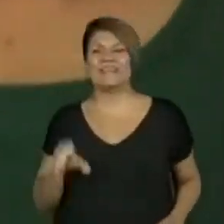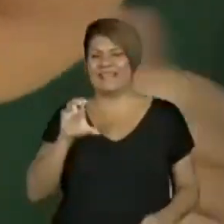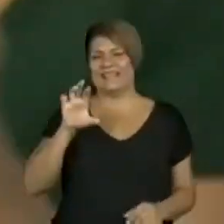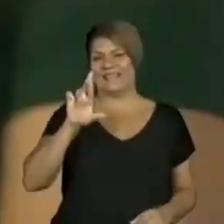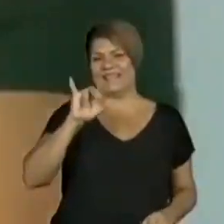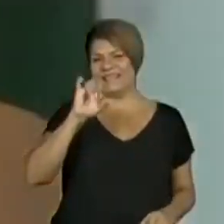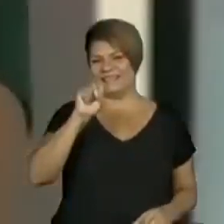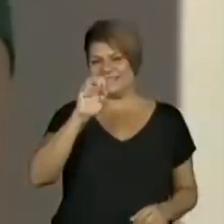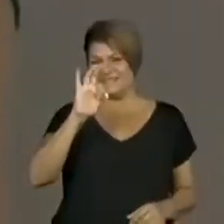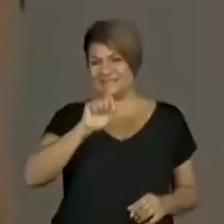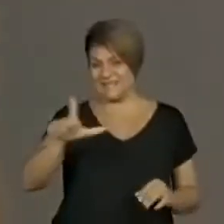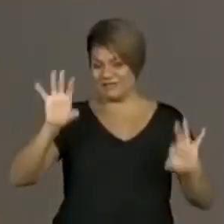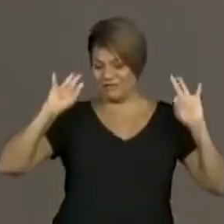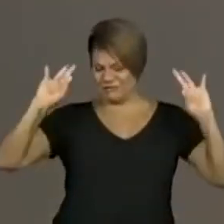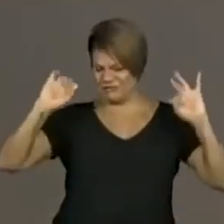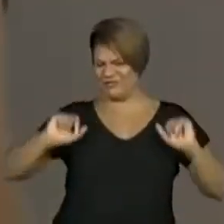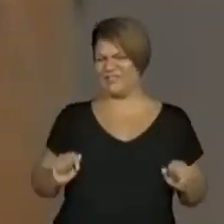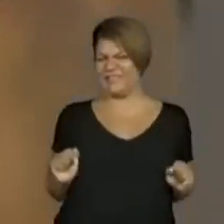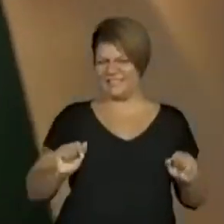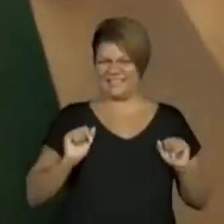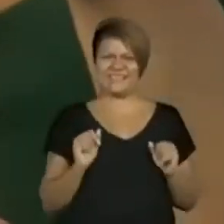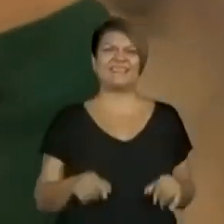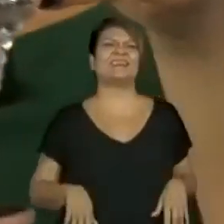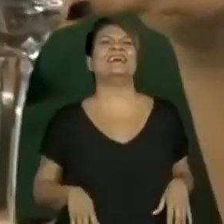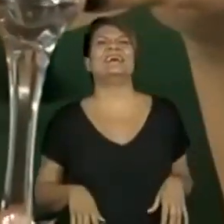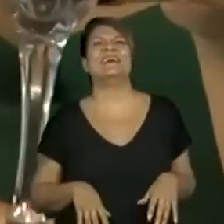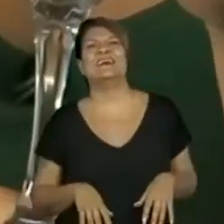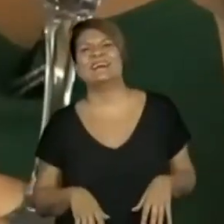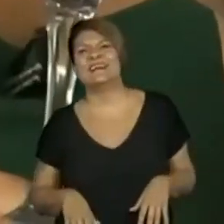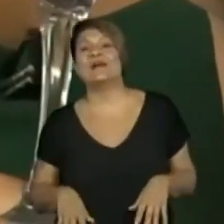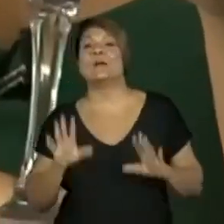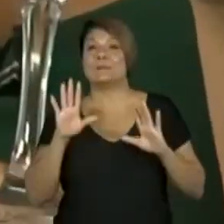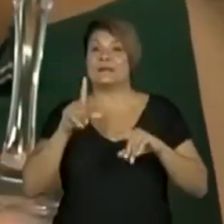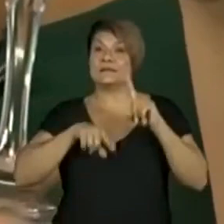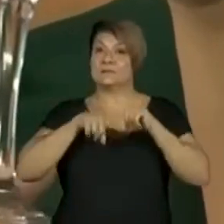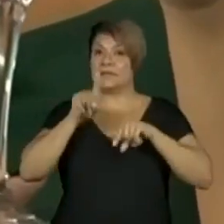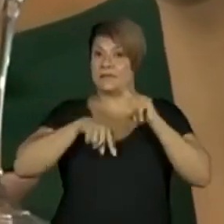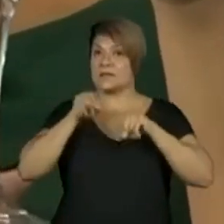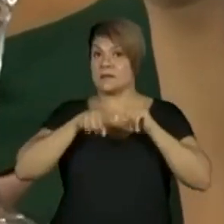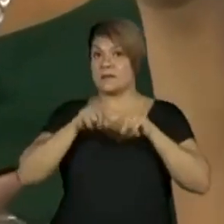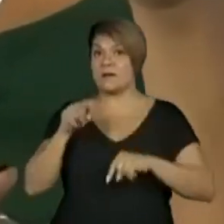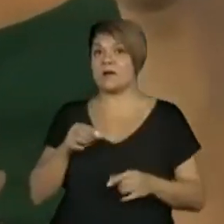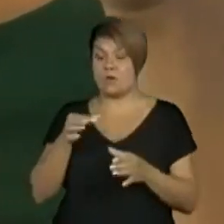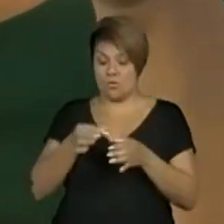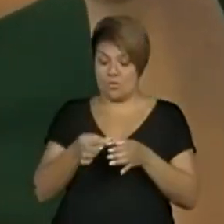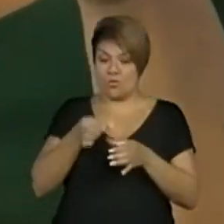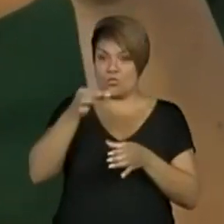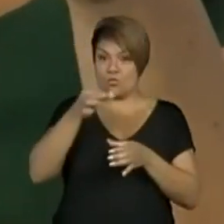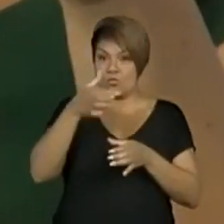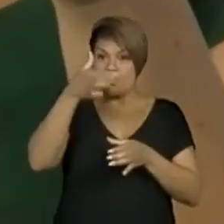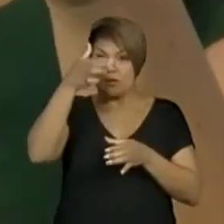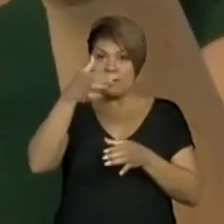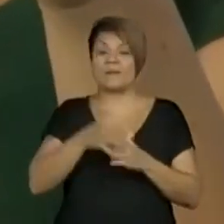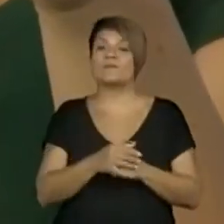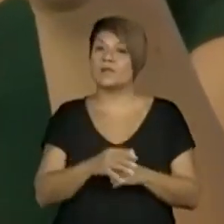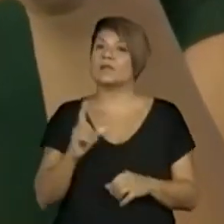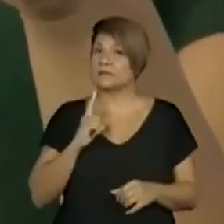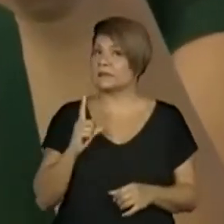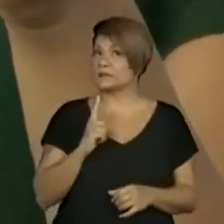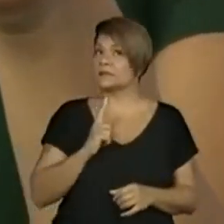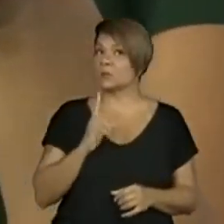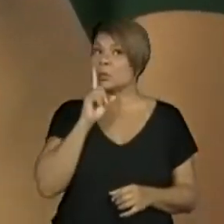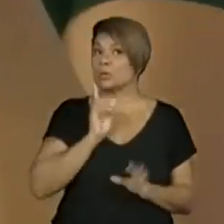cristal Sim esse vidro não é mas também um material que a gente precisa tomar bastante cuidado